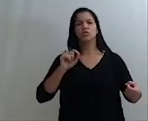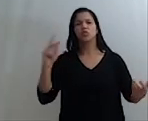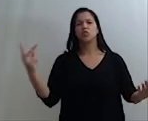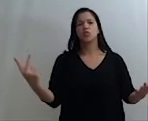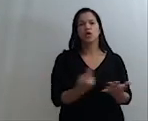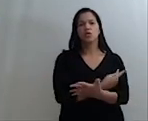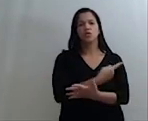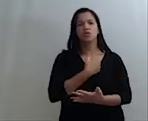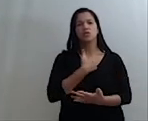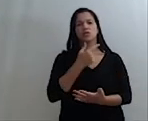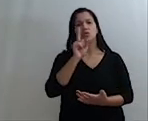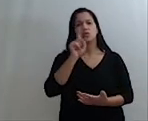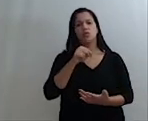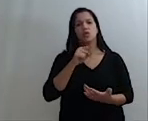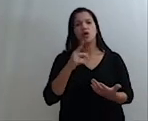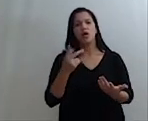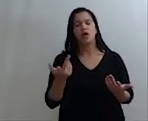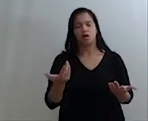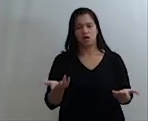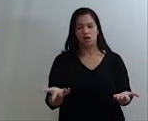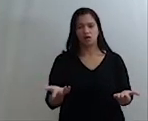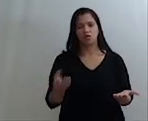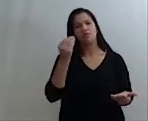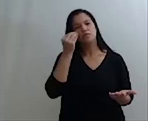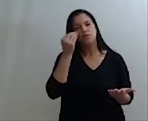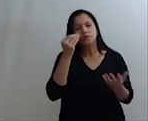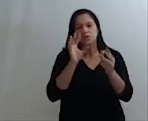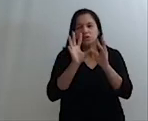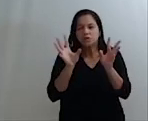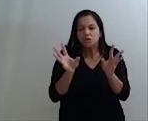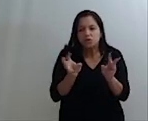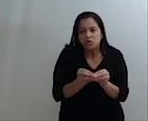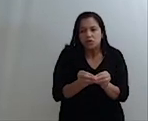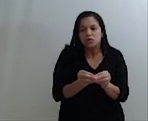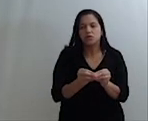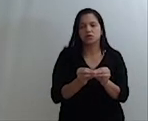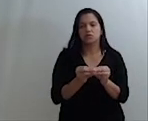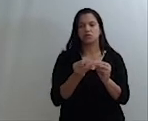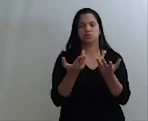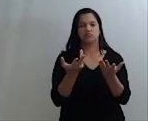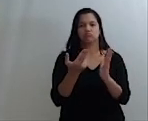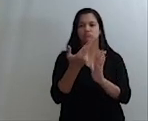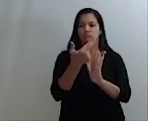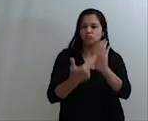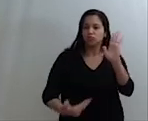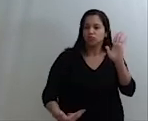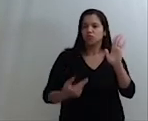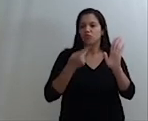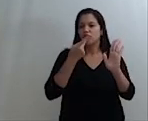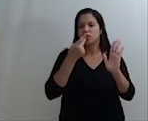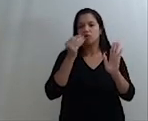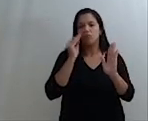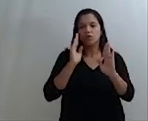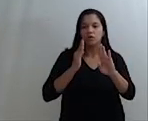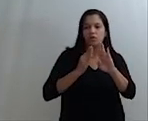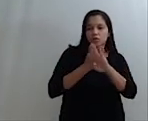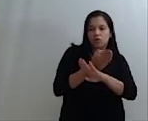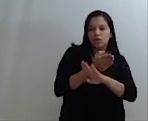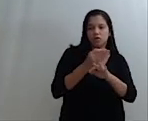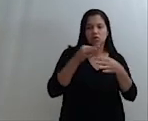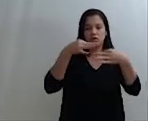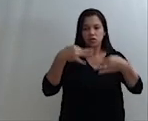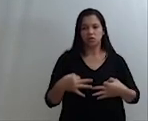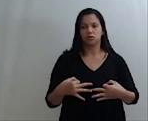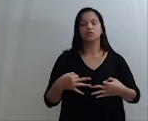inela então eu vou eu vou aqui tentar ser suscinto só num breve relato dos fatos para para depois a gente adentrar ao direito